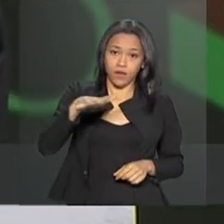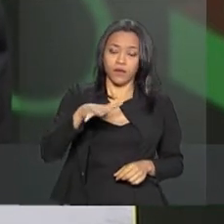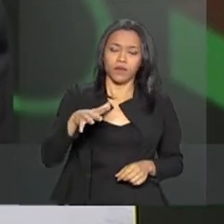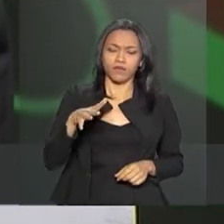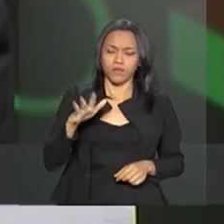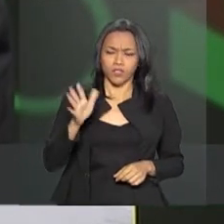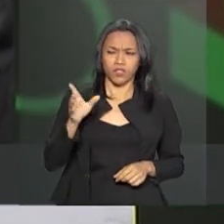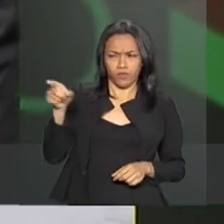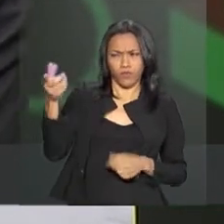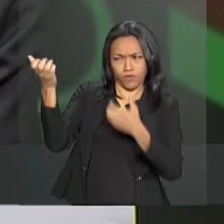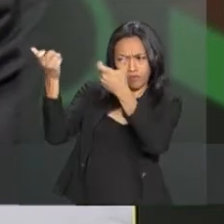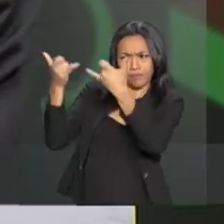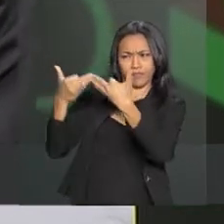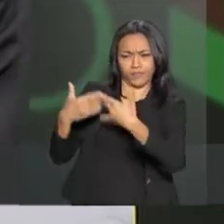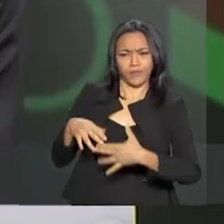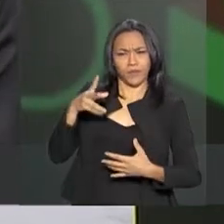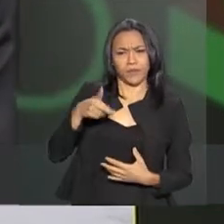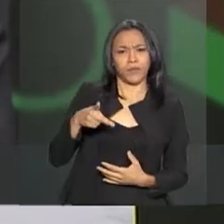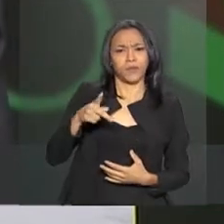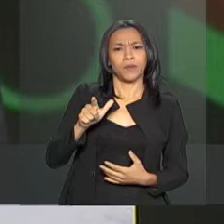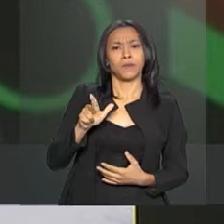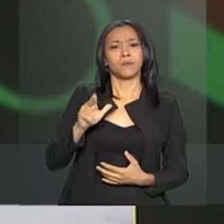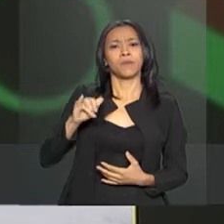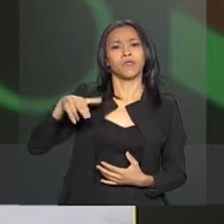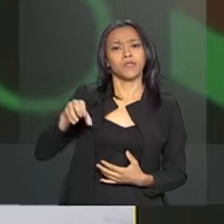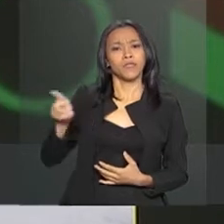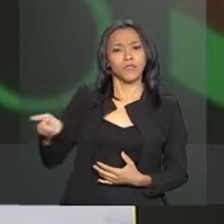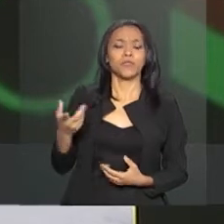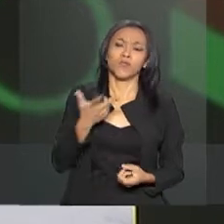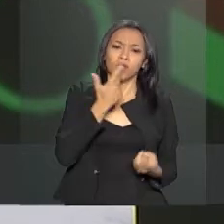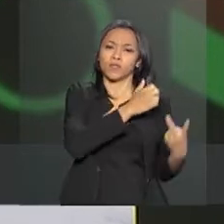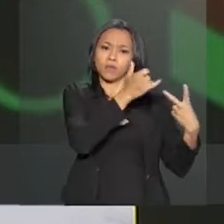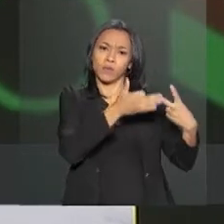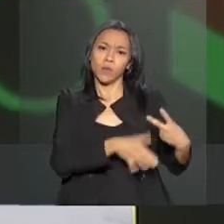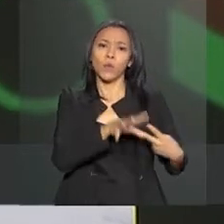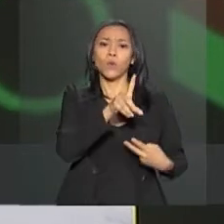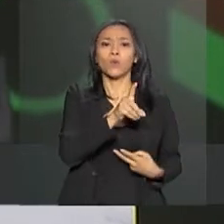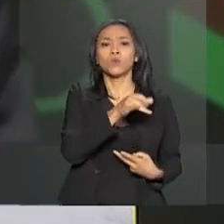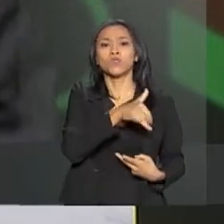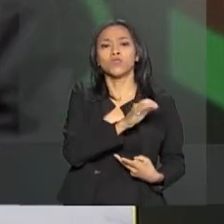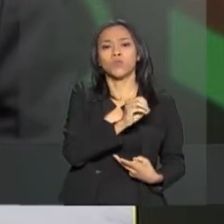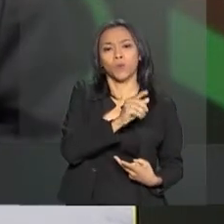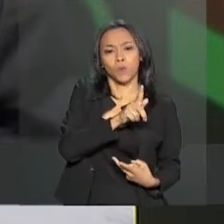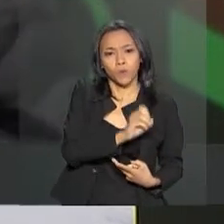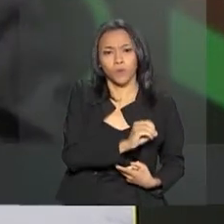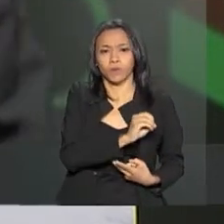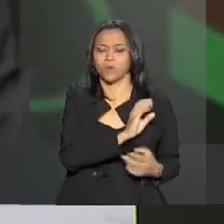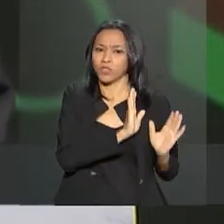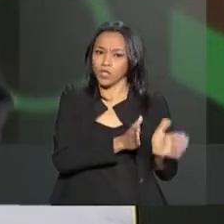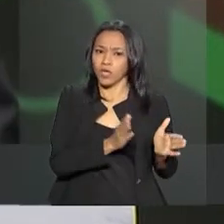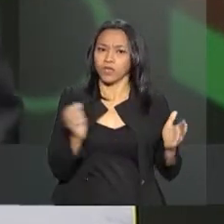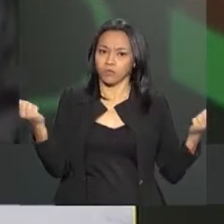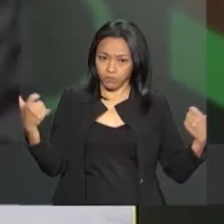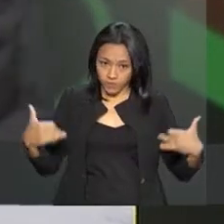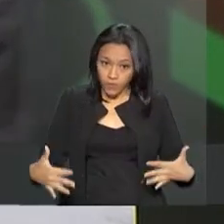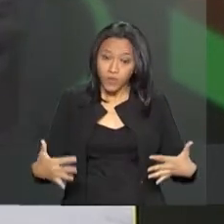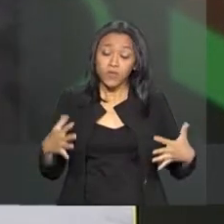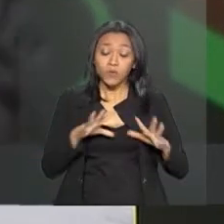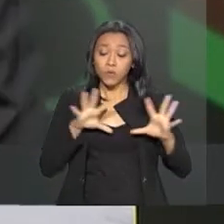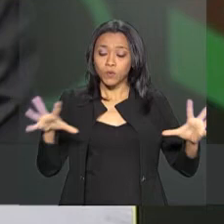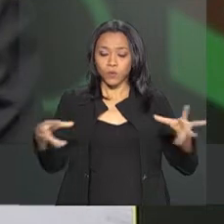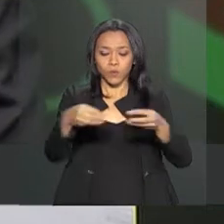salientou o doutor Plínio, como salientou o Diogo, como salientaram todos, a ideia de que tudo isto está